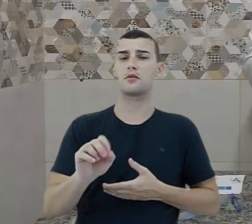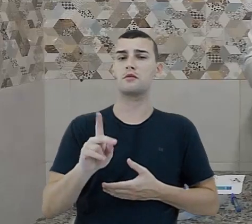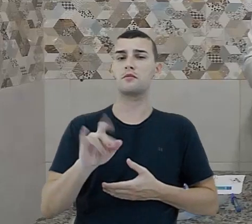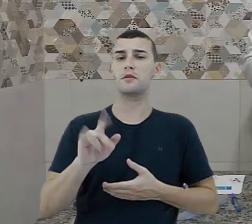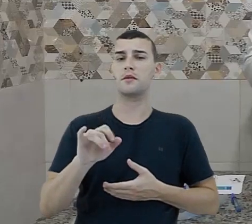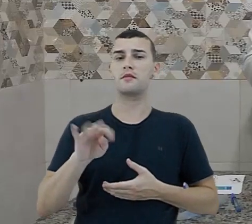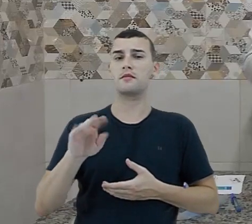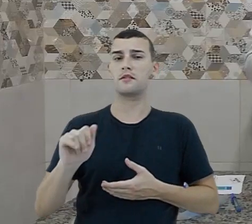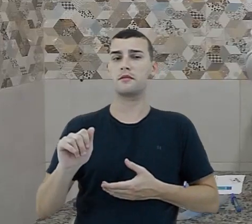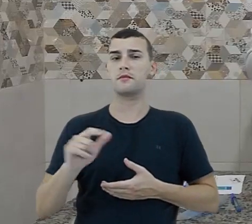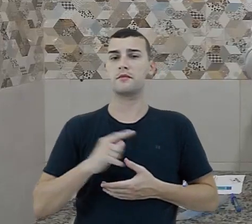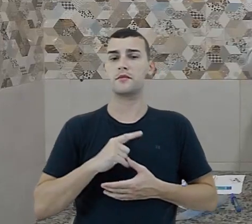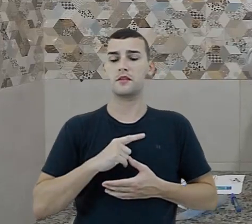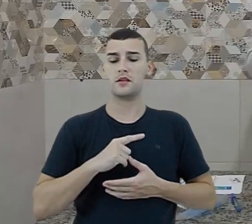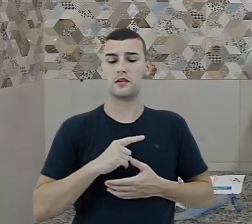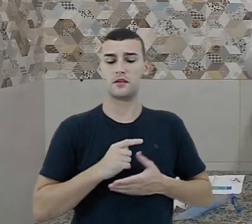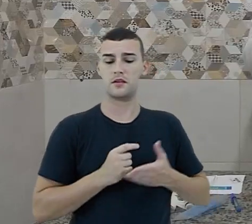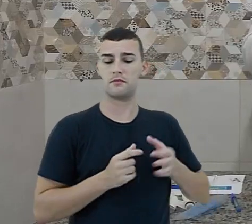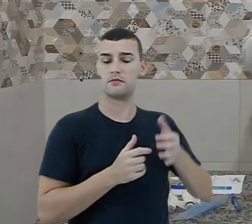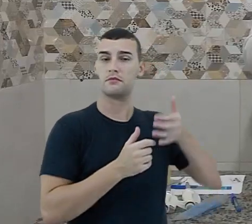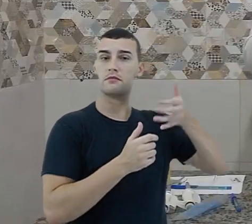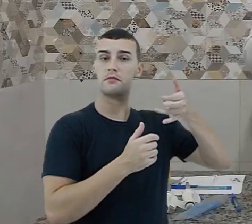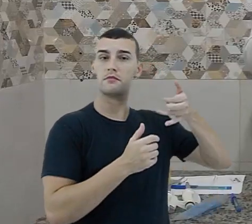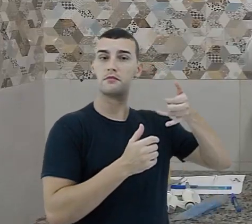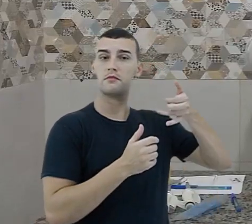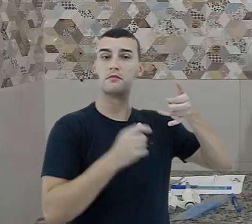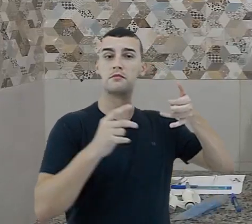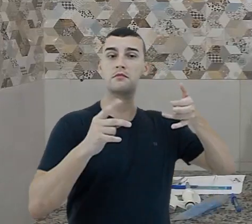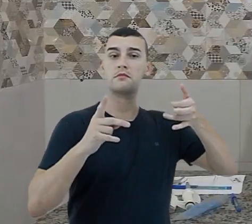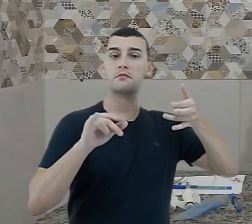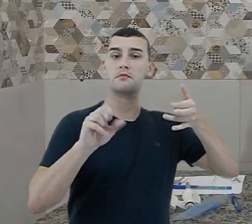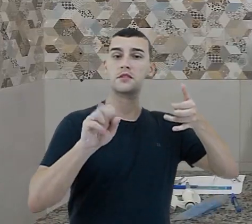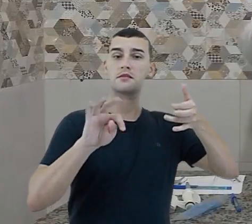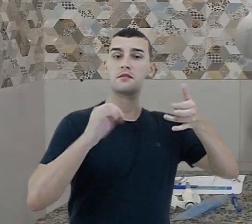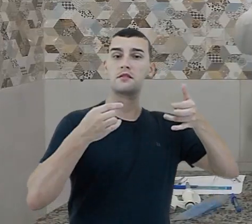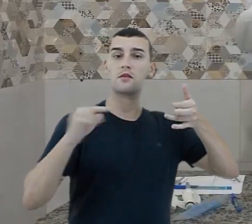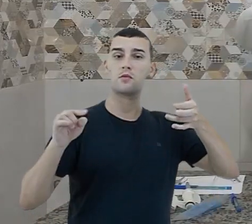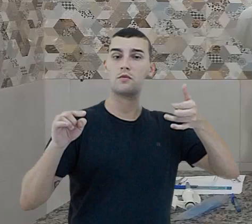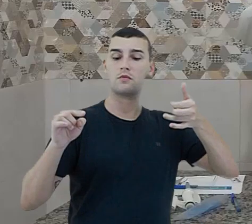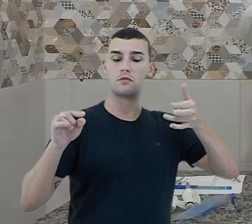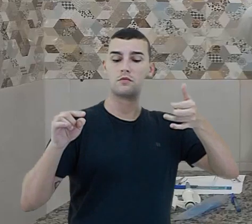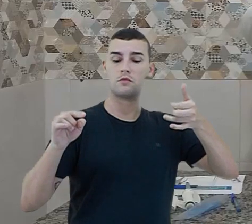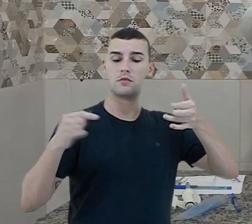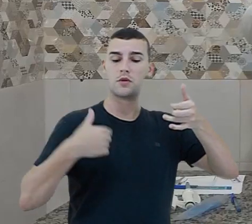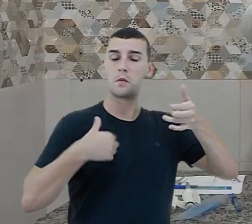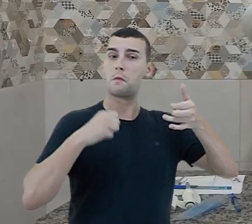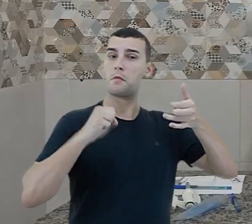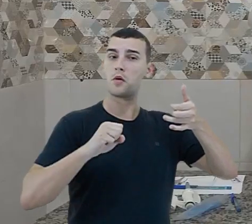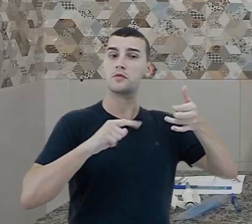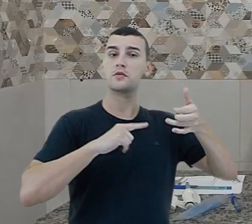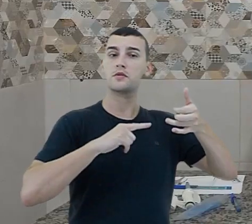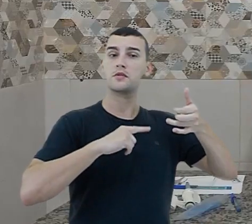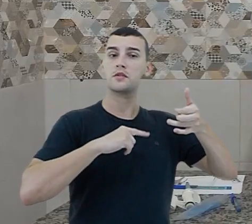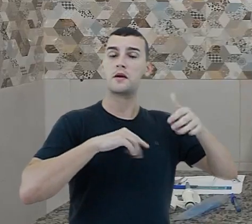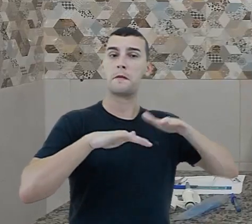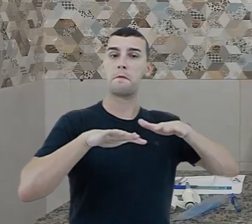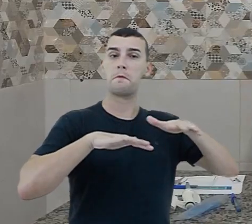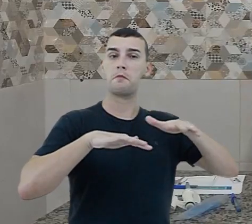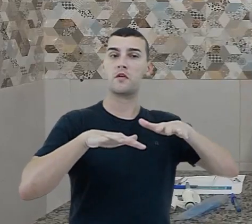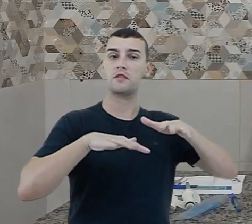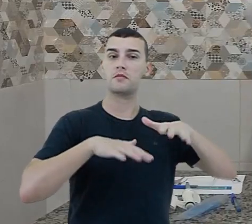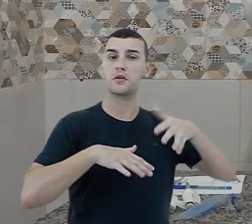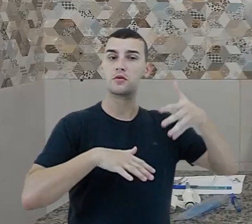micropipeta? Inicialmente, nós temos um pistão. Esse pistão eu posso fazer esse